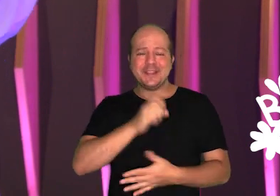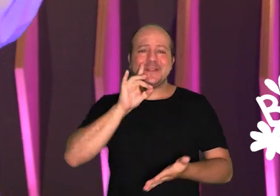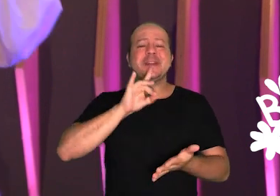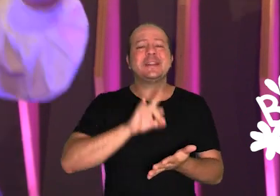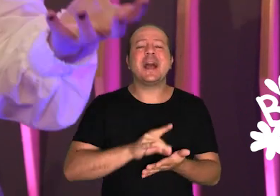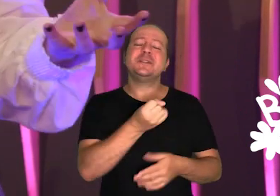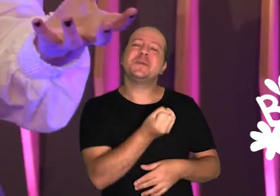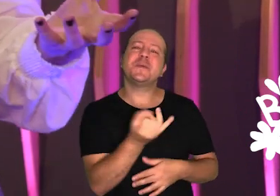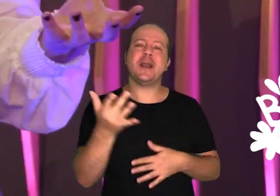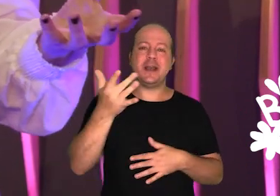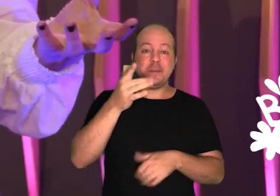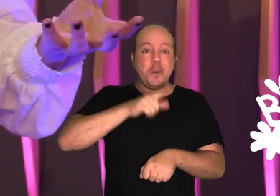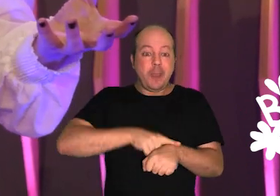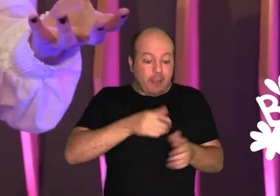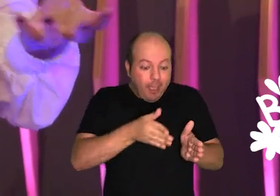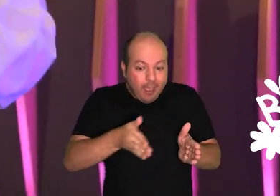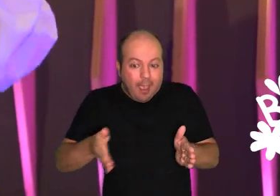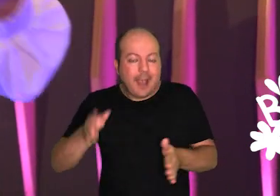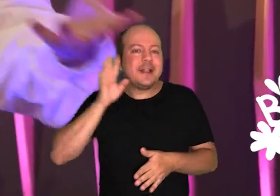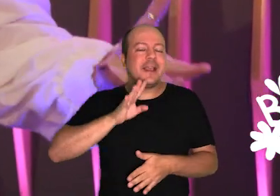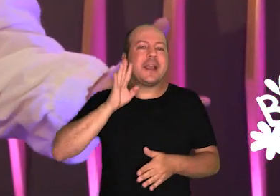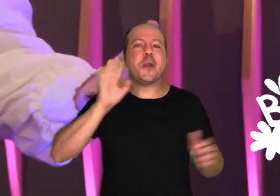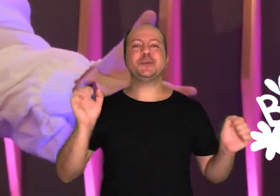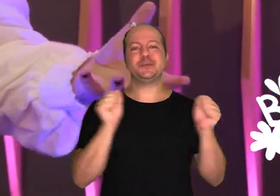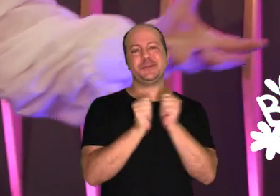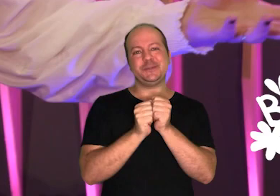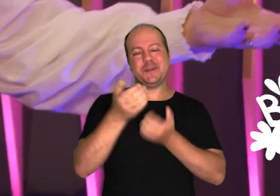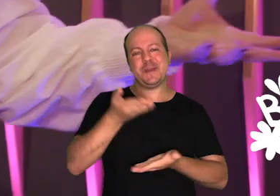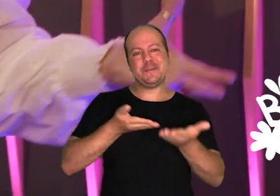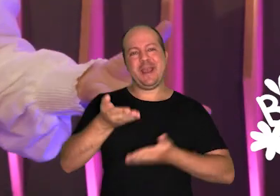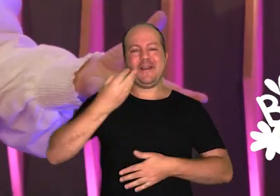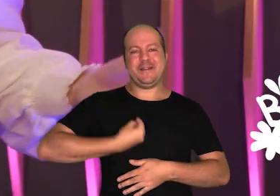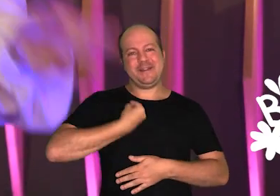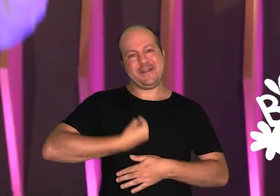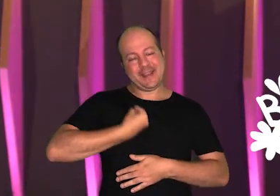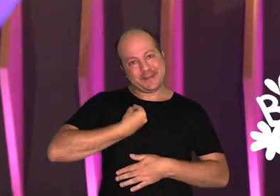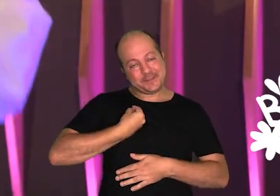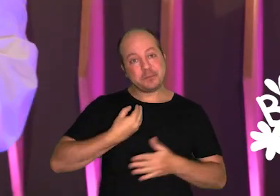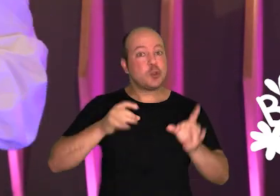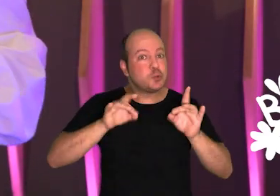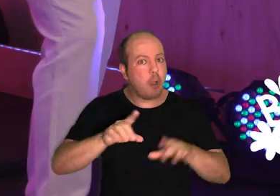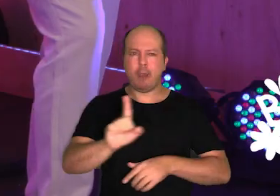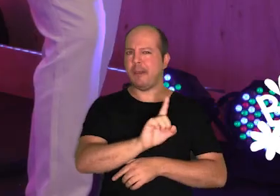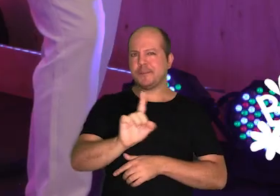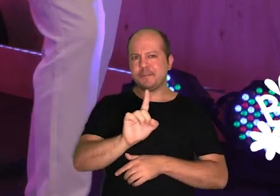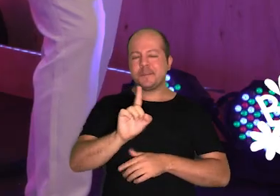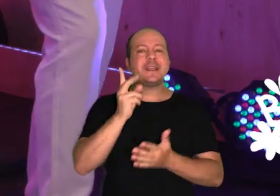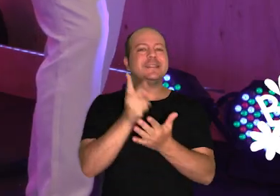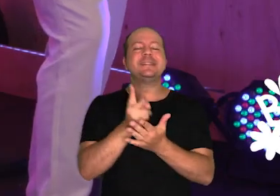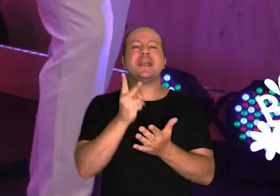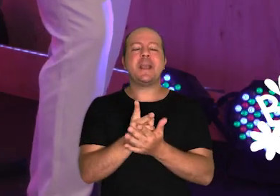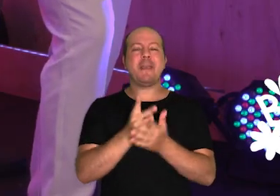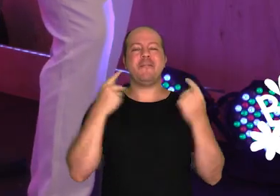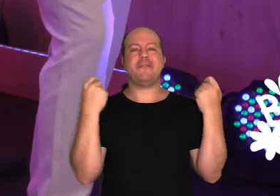da quantidade de momentos bacanas que a gente acaba vivendo aqui espontaneamente. E não é só isso. Toda vez